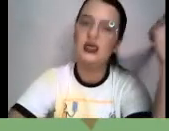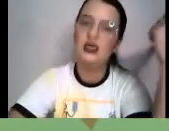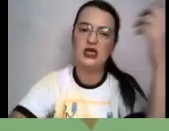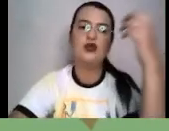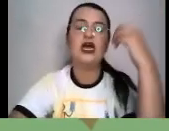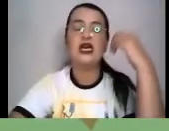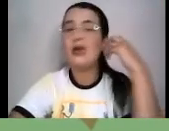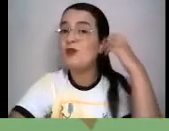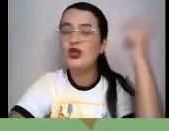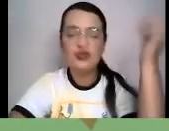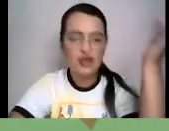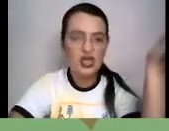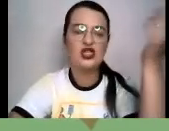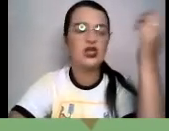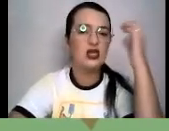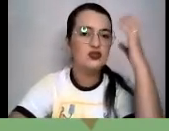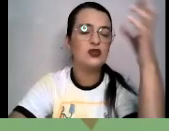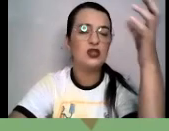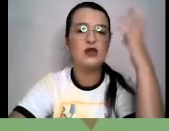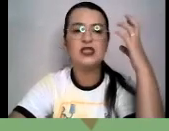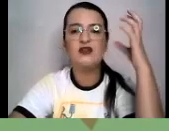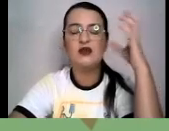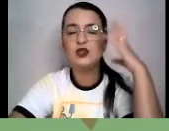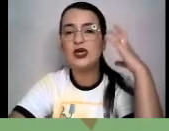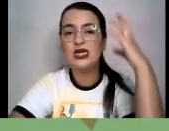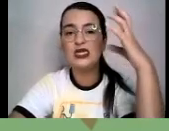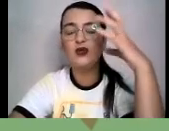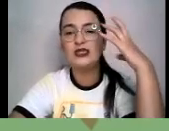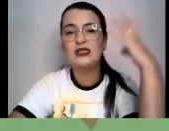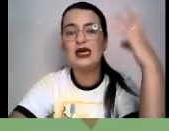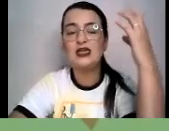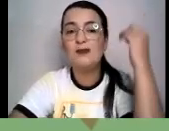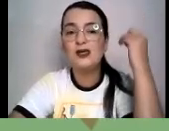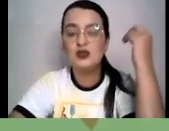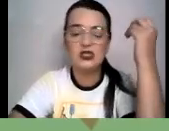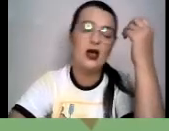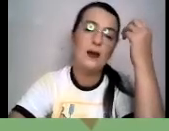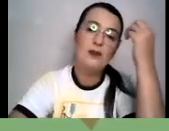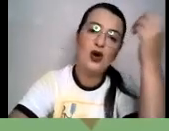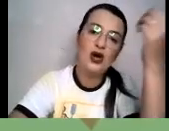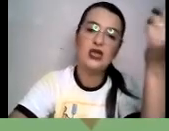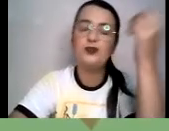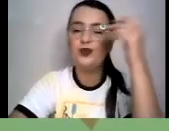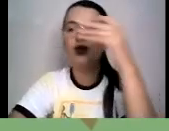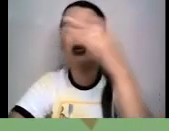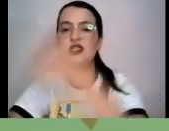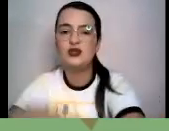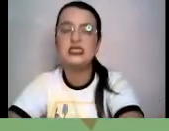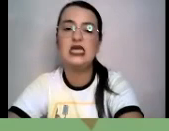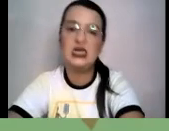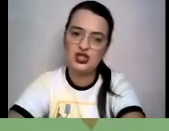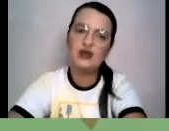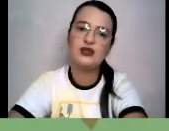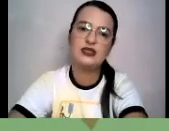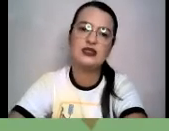conflituando, certo? E aí é muito triste que nós observamos uma grande quantidade de pessoas morrendo por